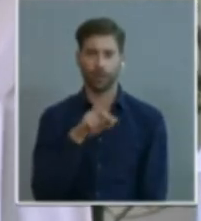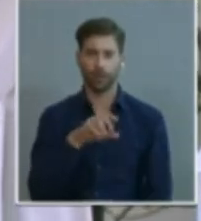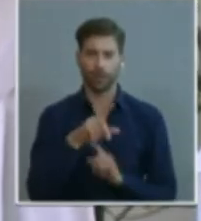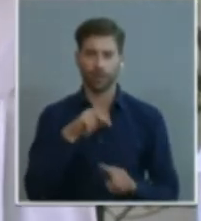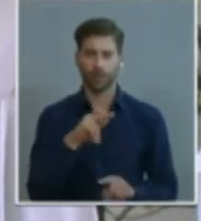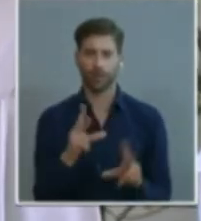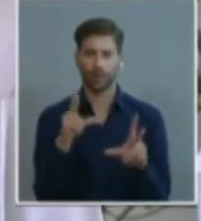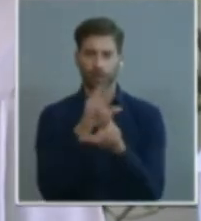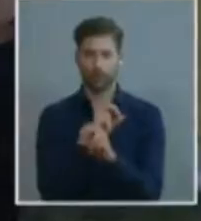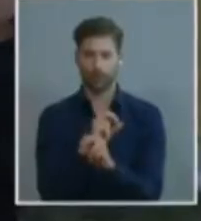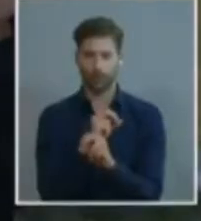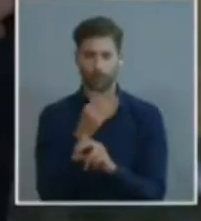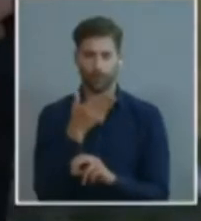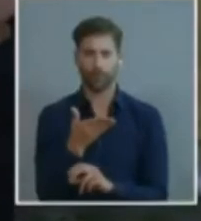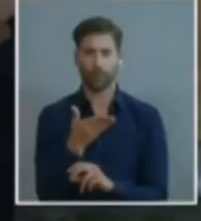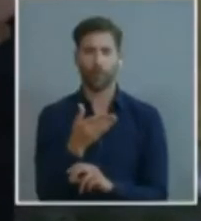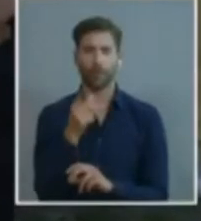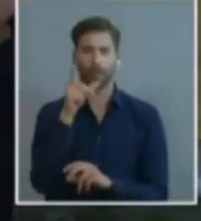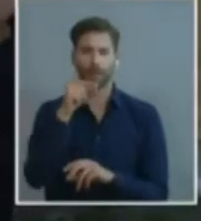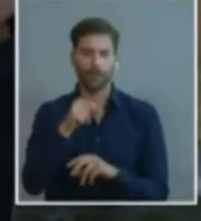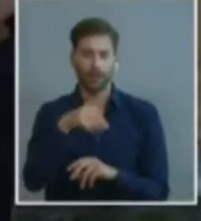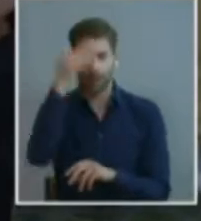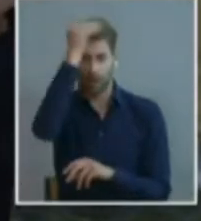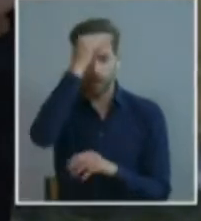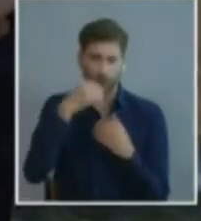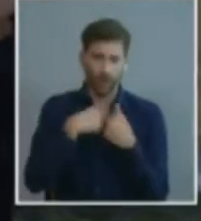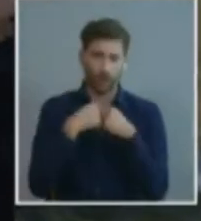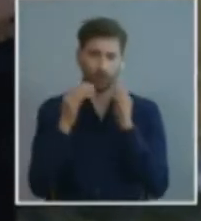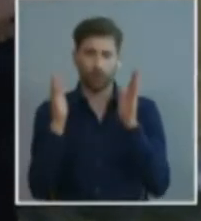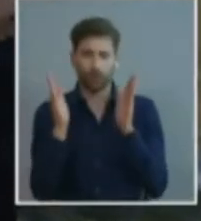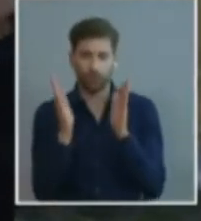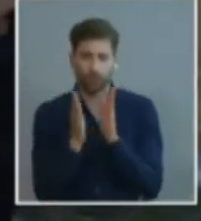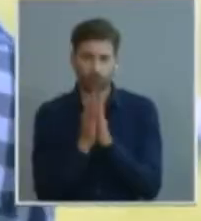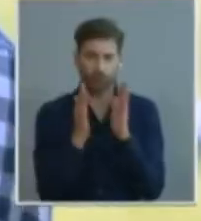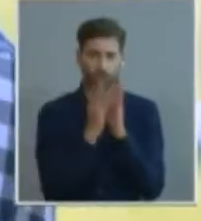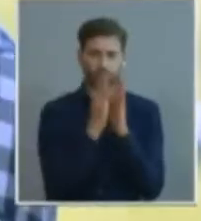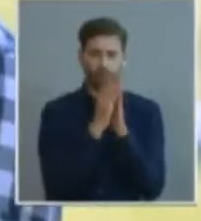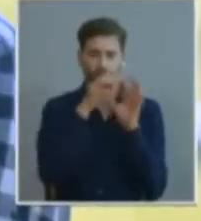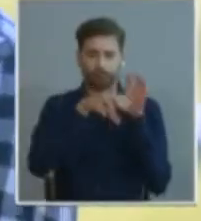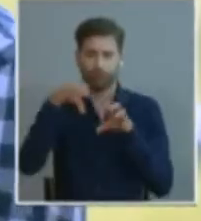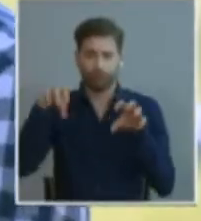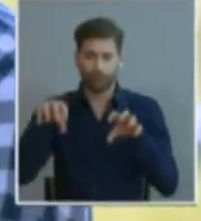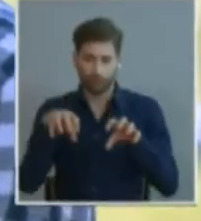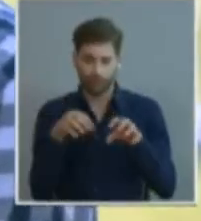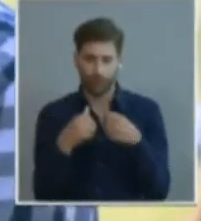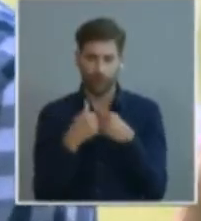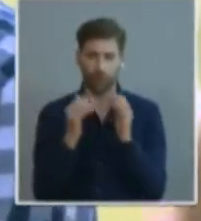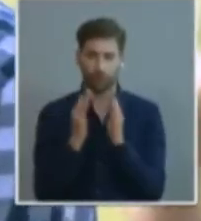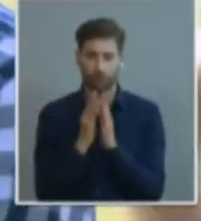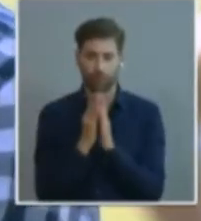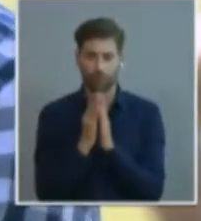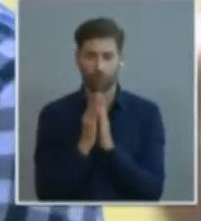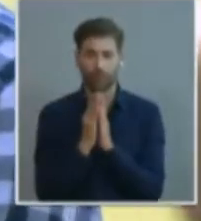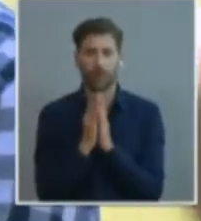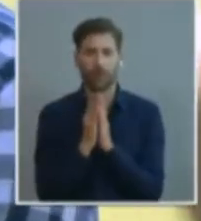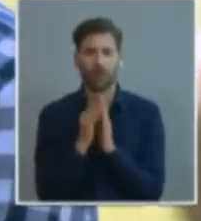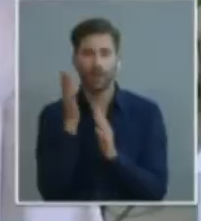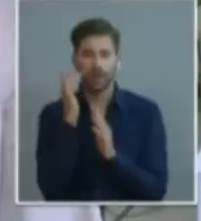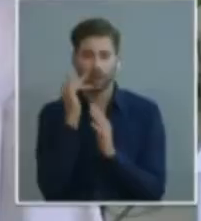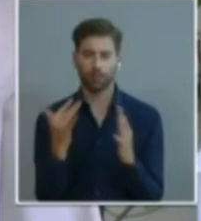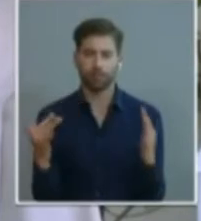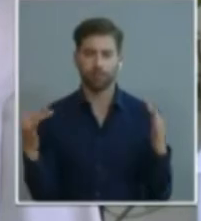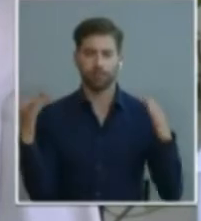A todas as capelanias e as aldeias que se esforçaram por marcar